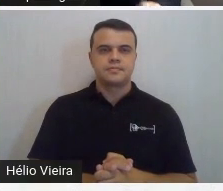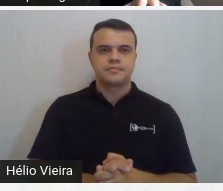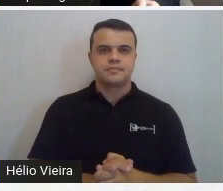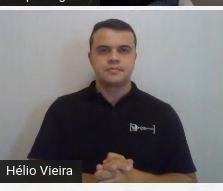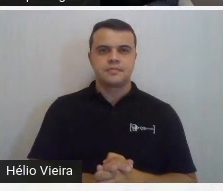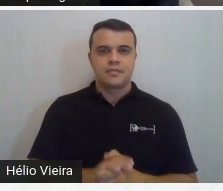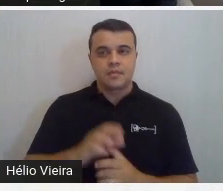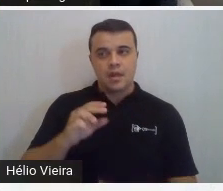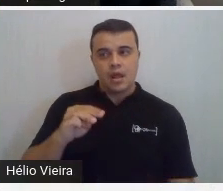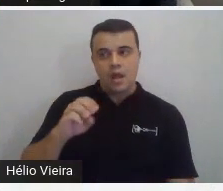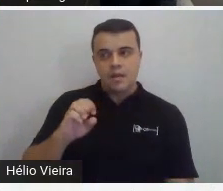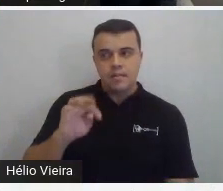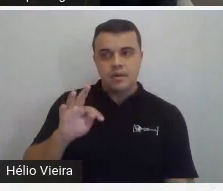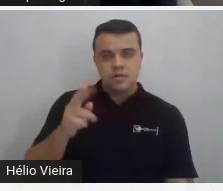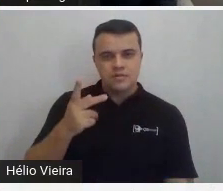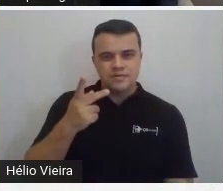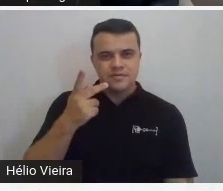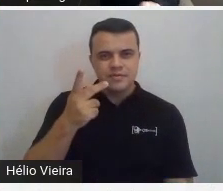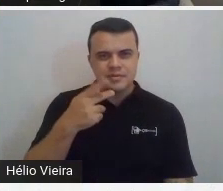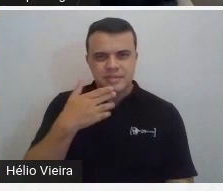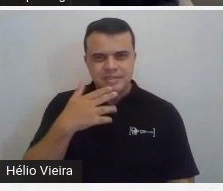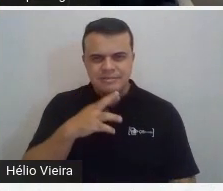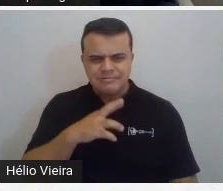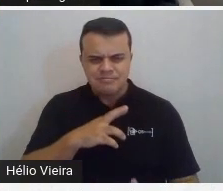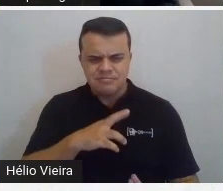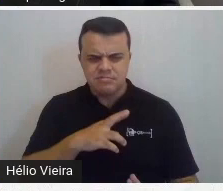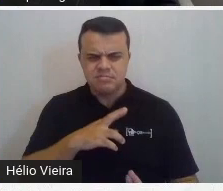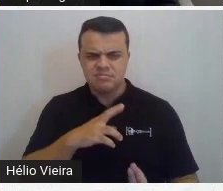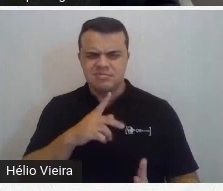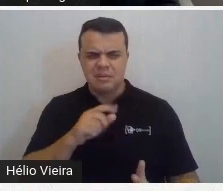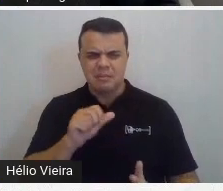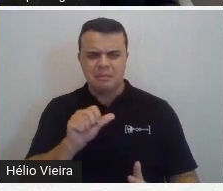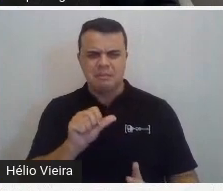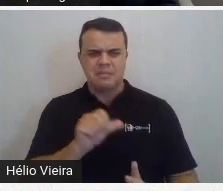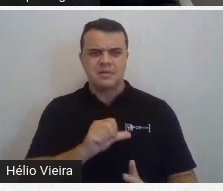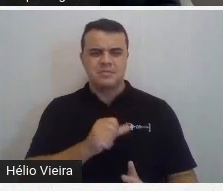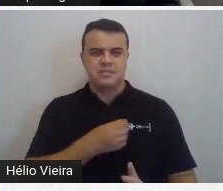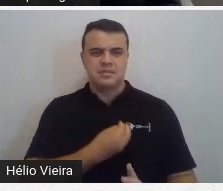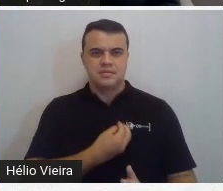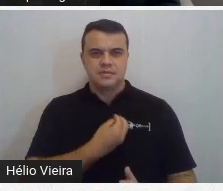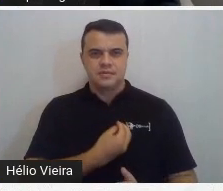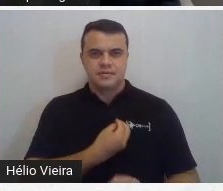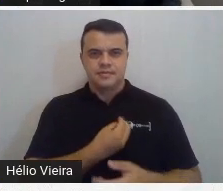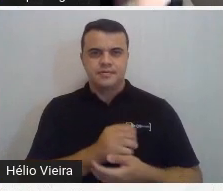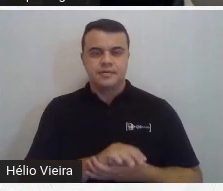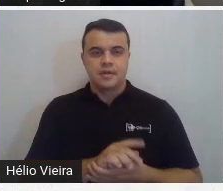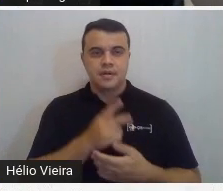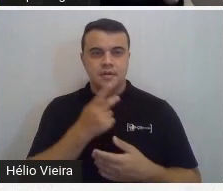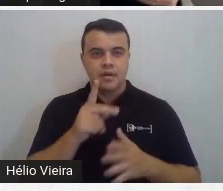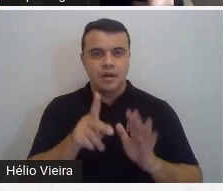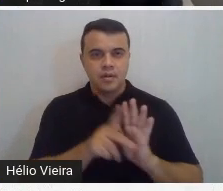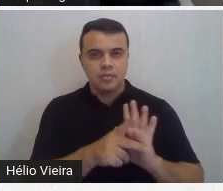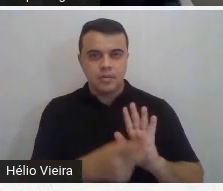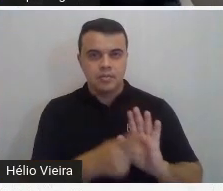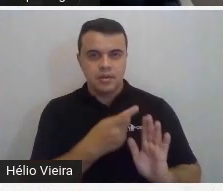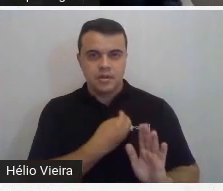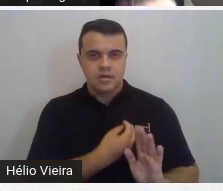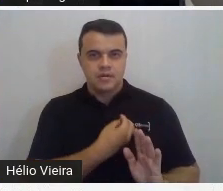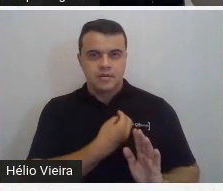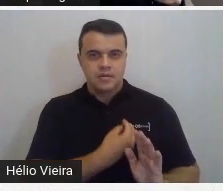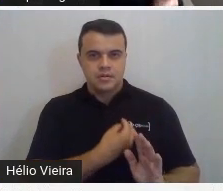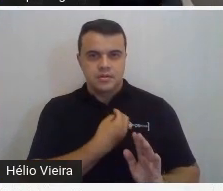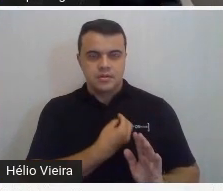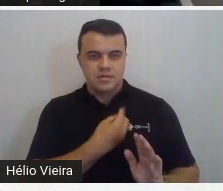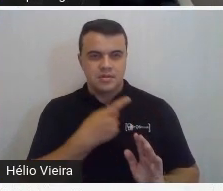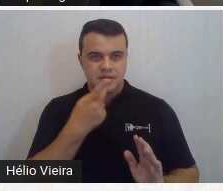Mante traz algo de muito macabro, uma visão bem pessimista da condição humana, isso vem da própria vida dele. Então